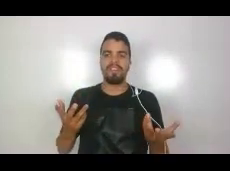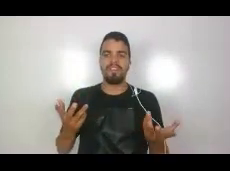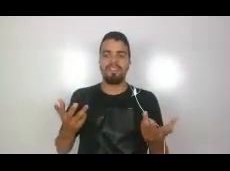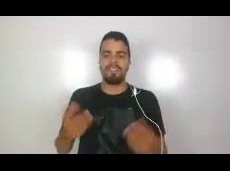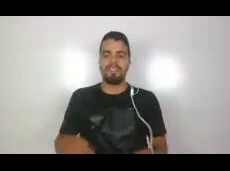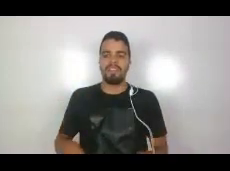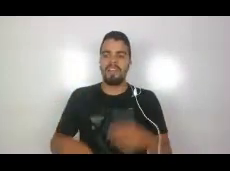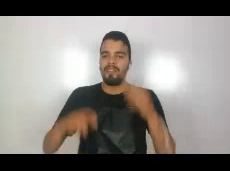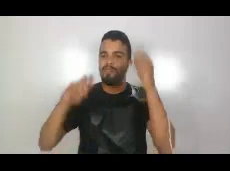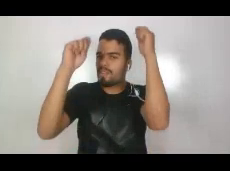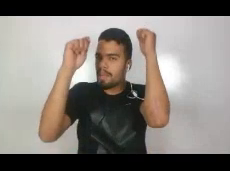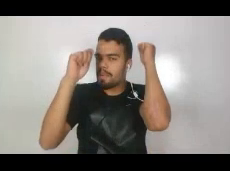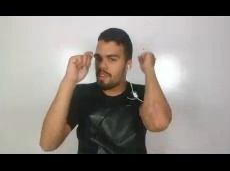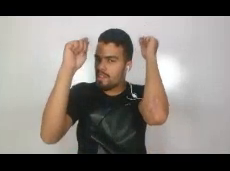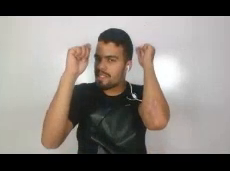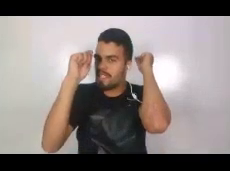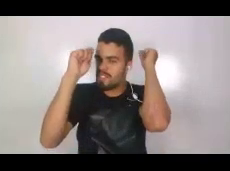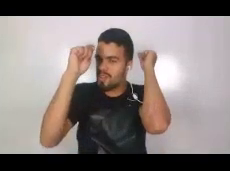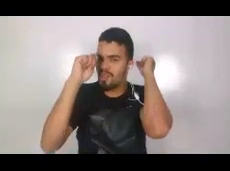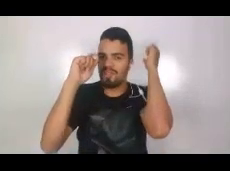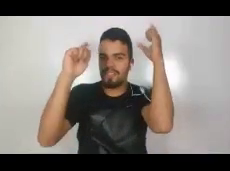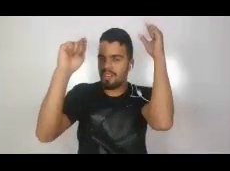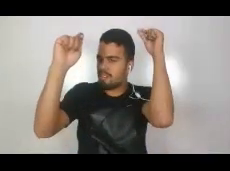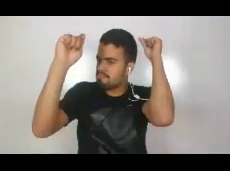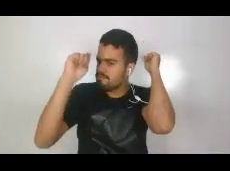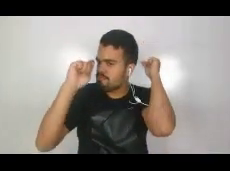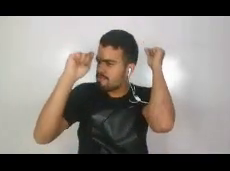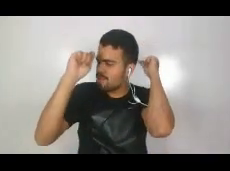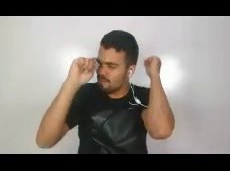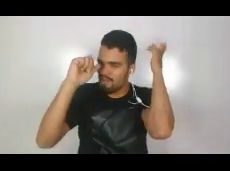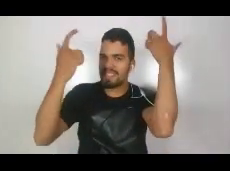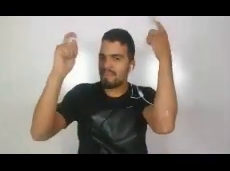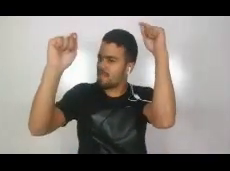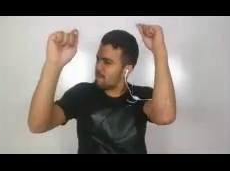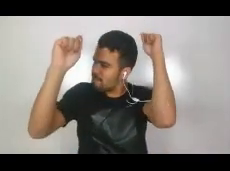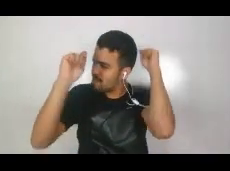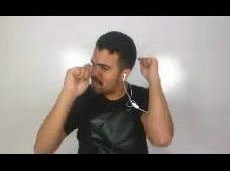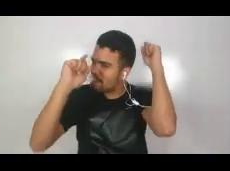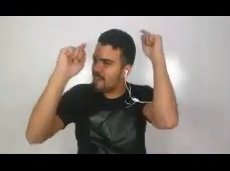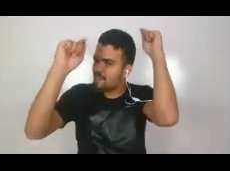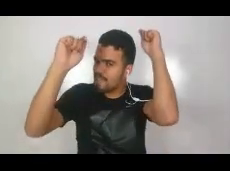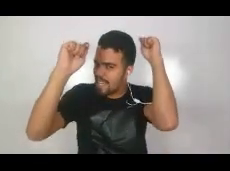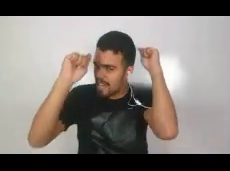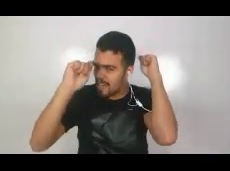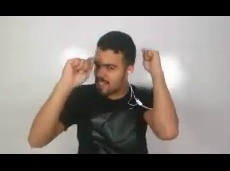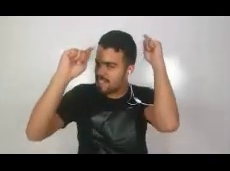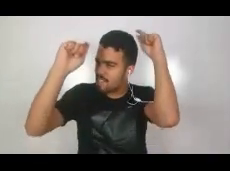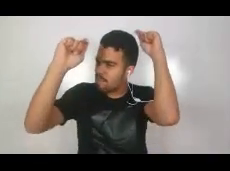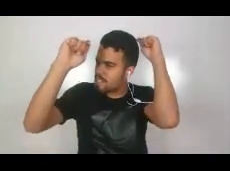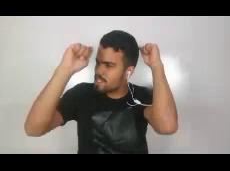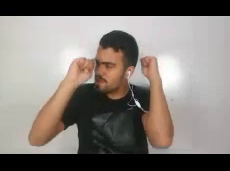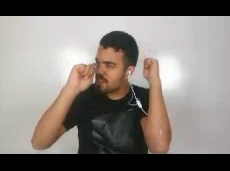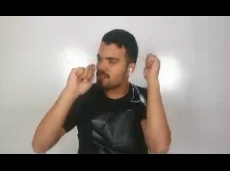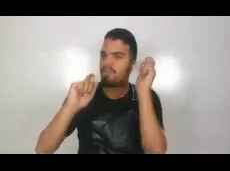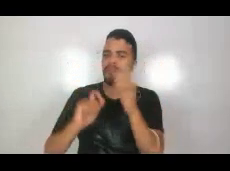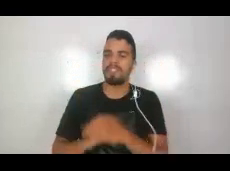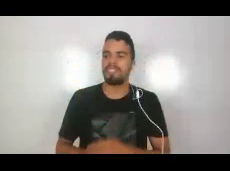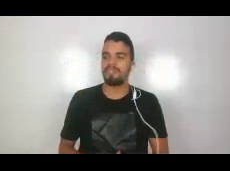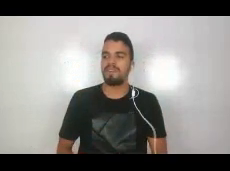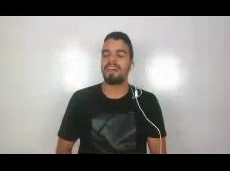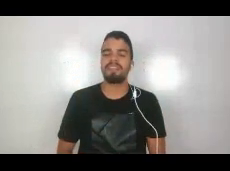aponta. O boné, por exemplo, é um acessório, não? Todo mundo vai saber que é um boné por causa do encaixe, né? Como a gente